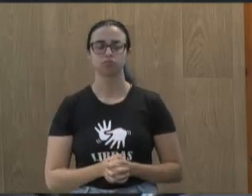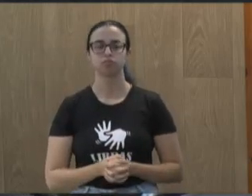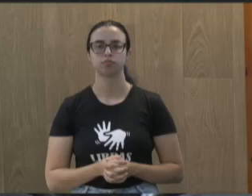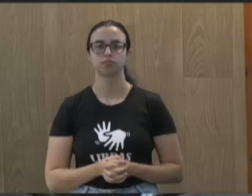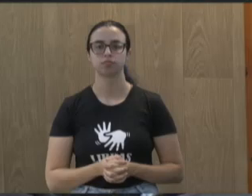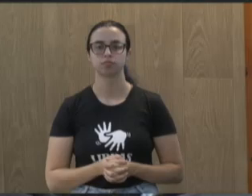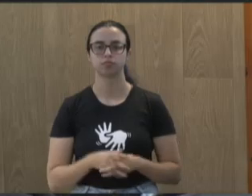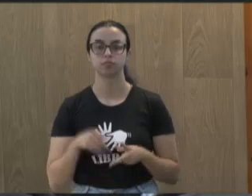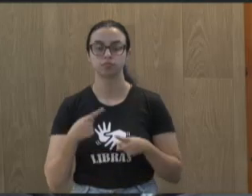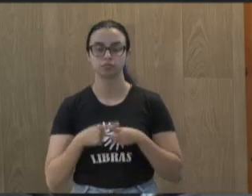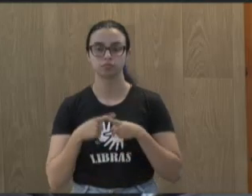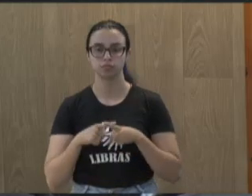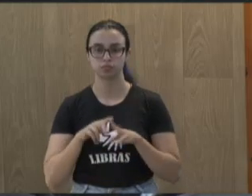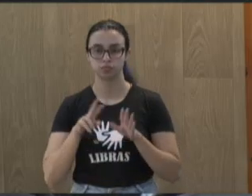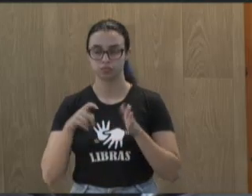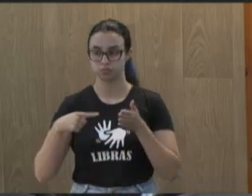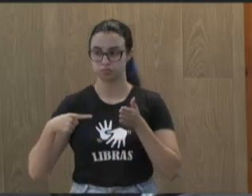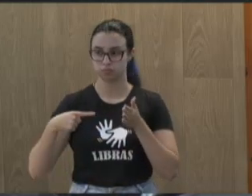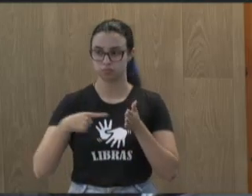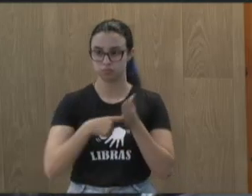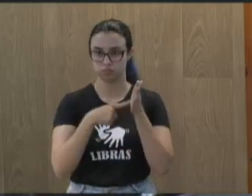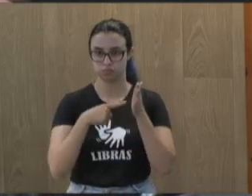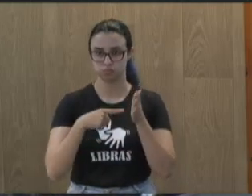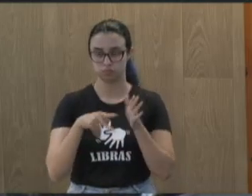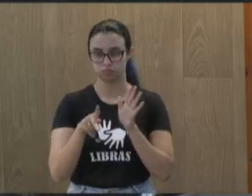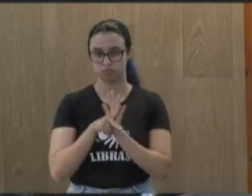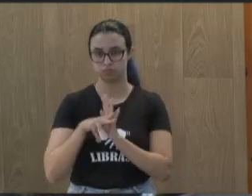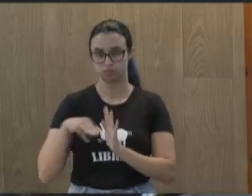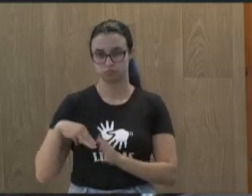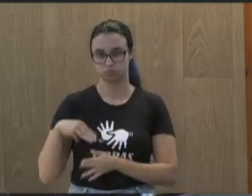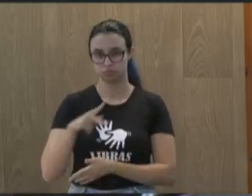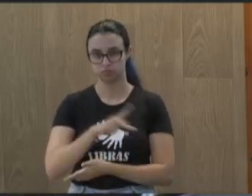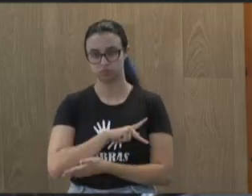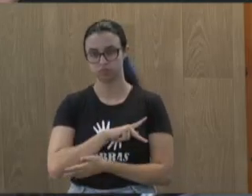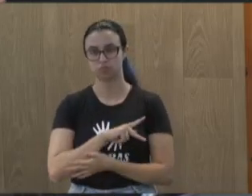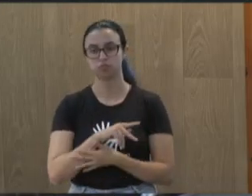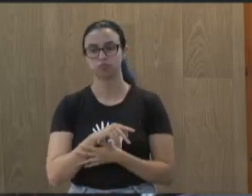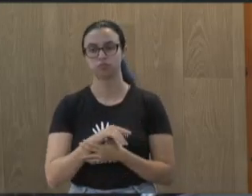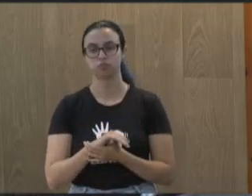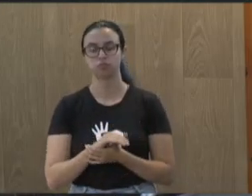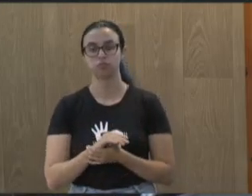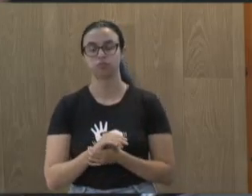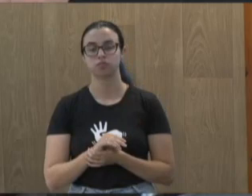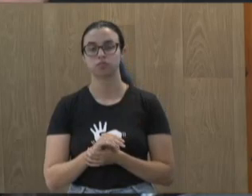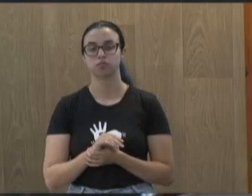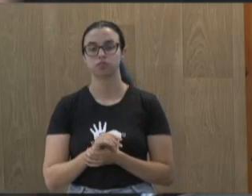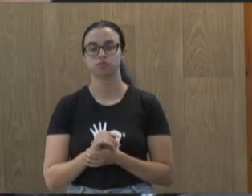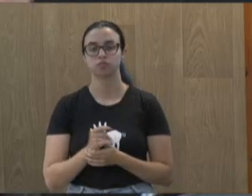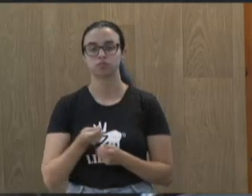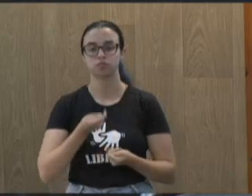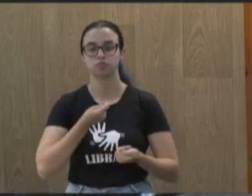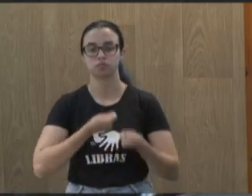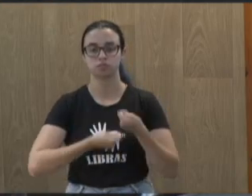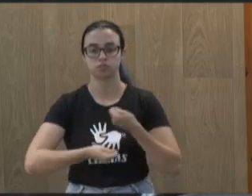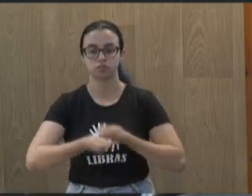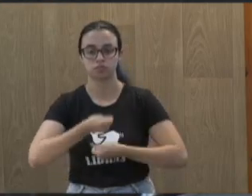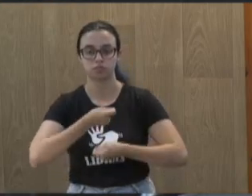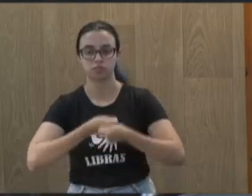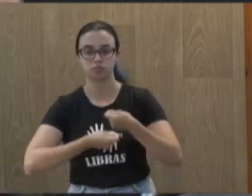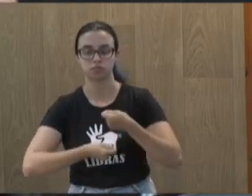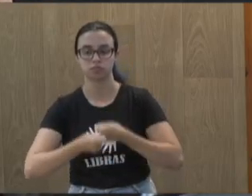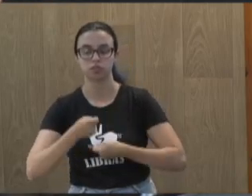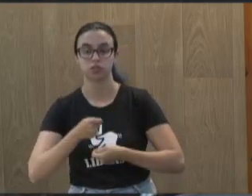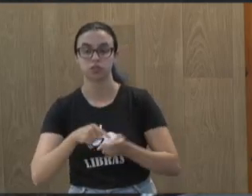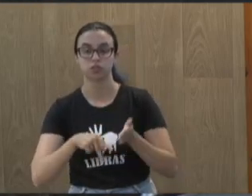da denúncia que teve no Ministério Público. A administração, não vou falar o prefeito, por